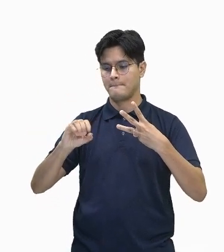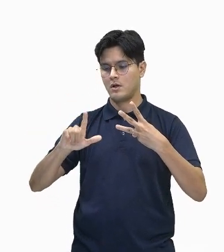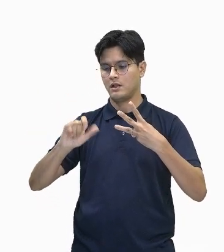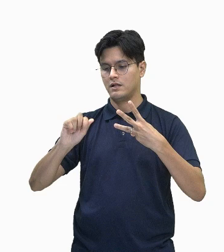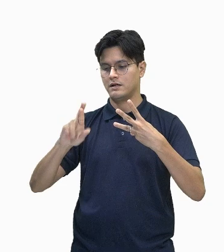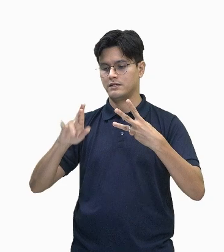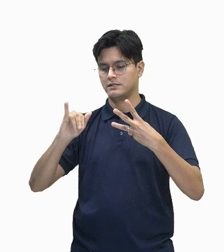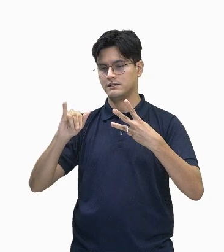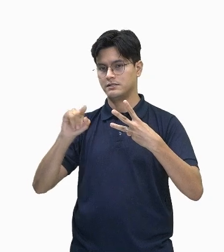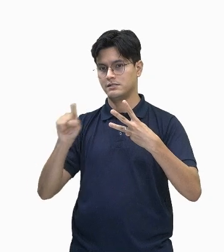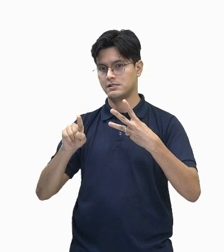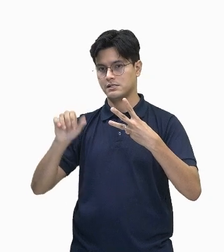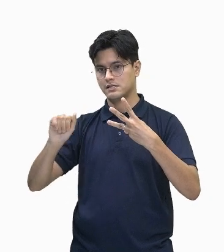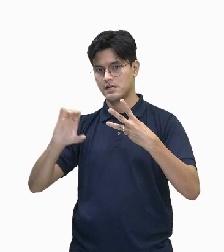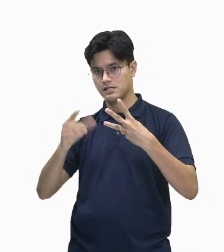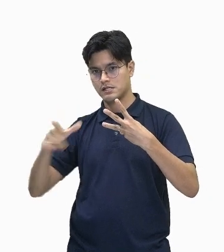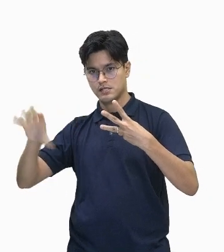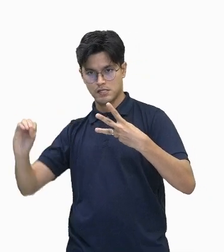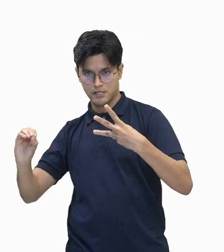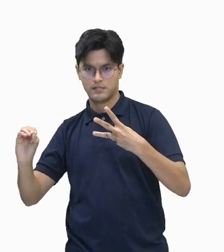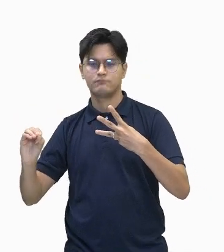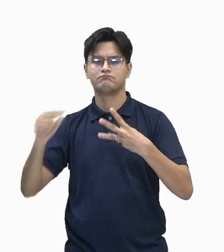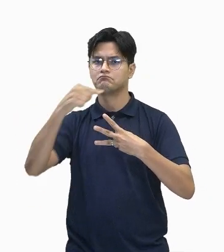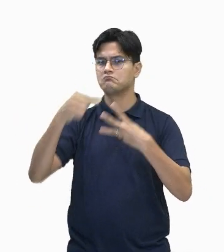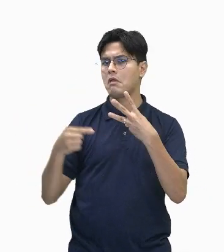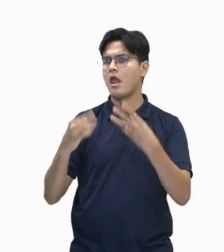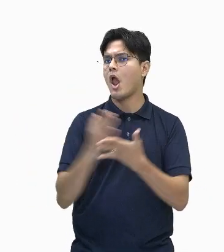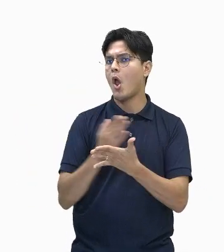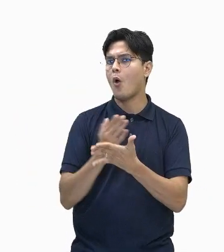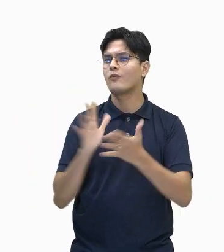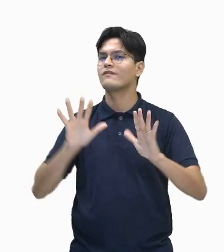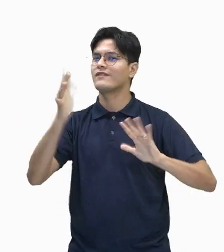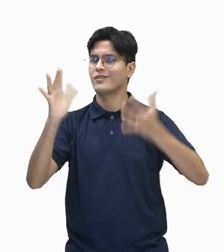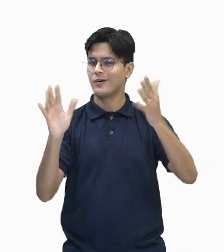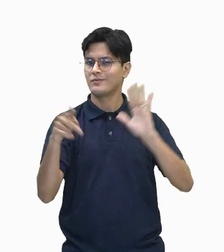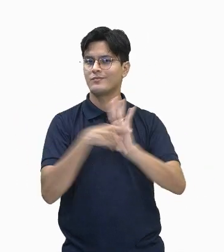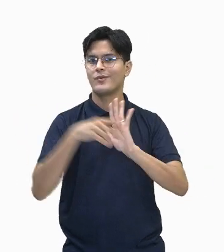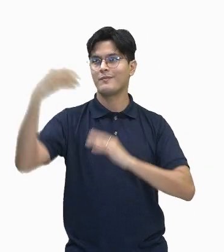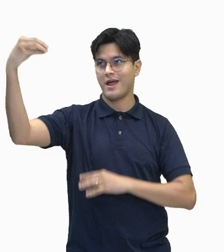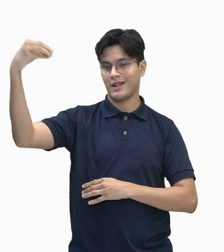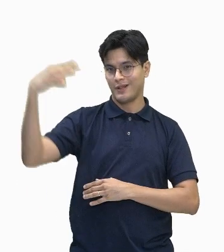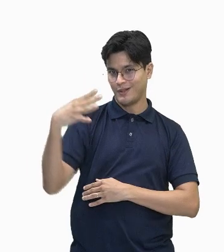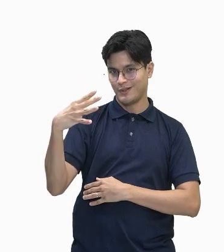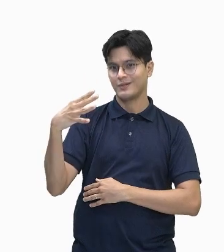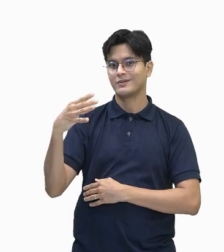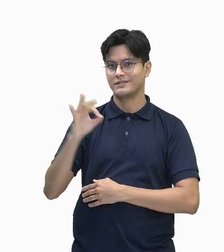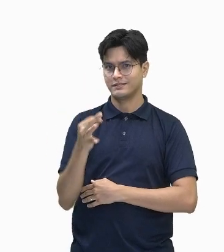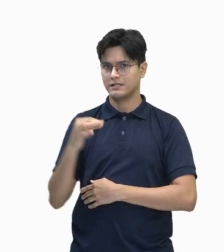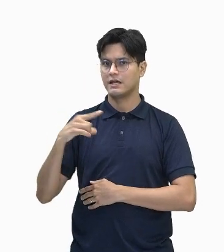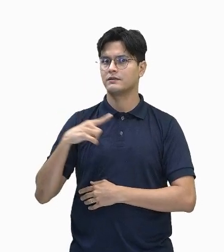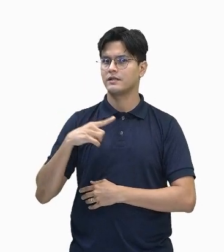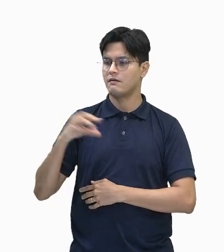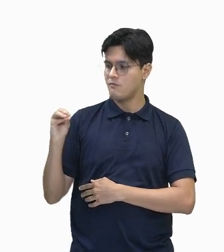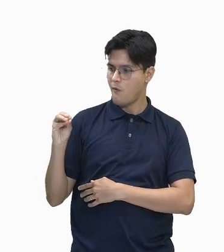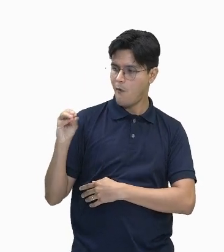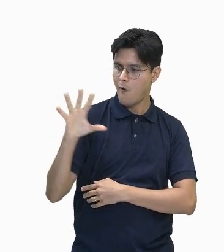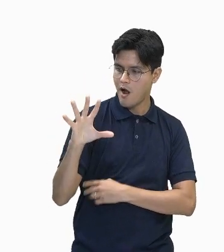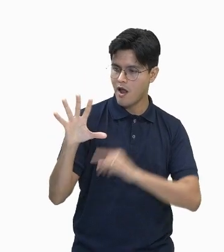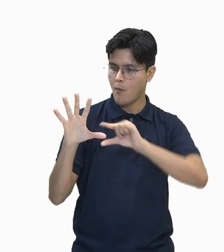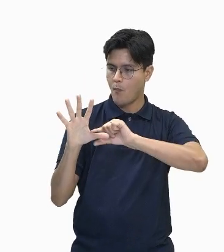fenômenos são explicados aí pela ótica geométrica, que trata a luz como raios retilíneos, tá